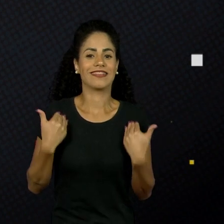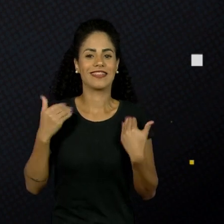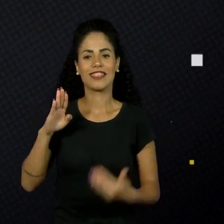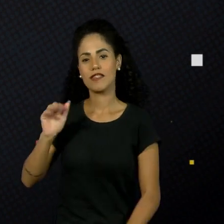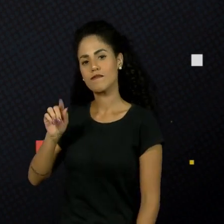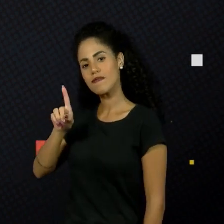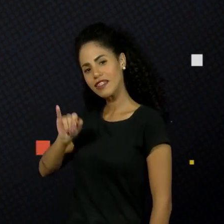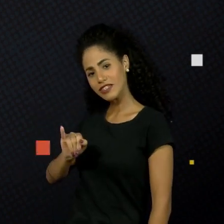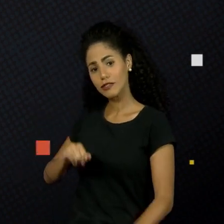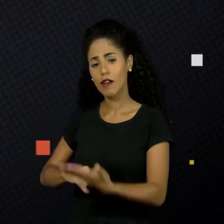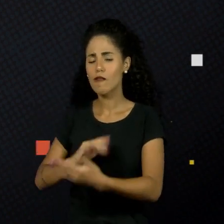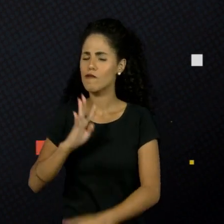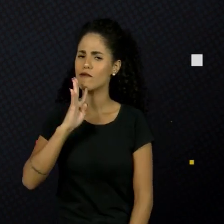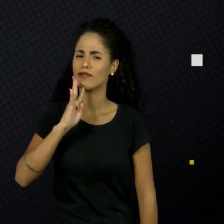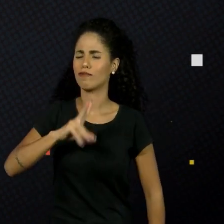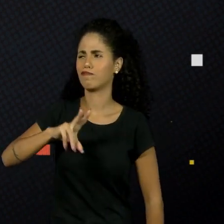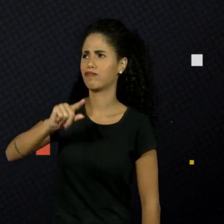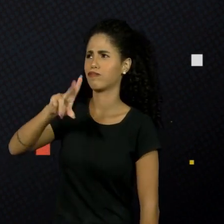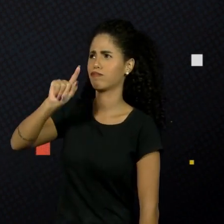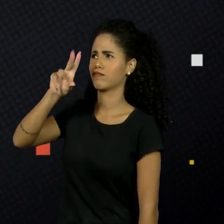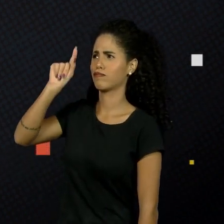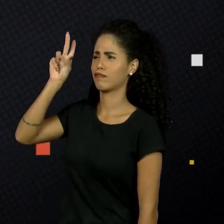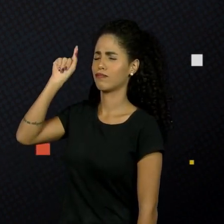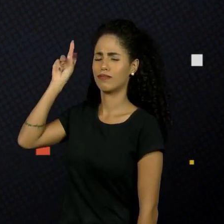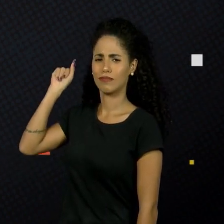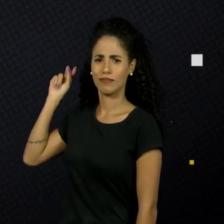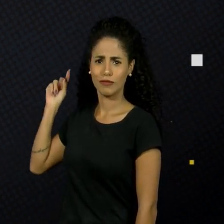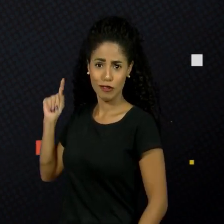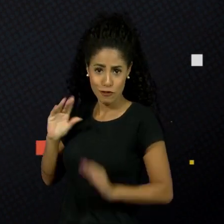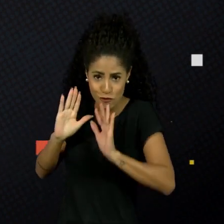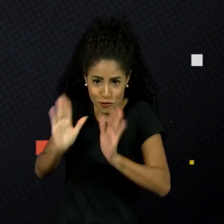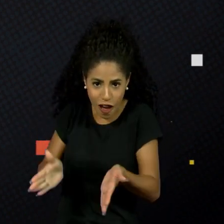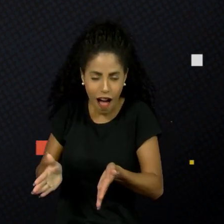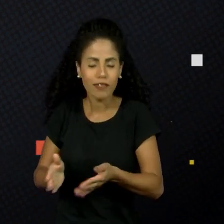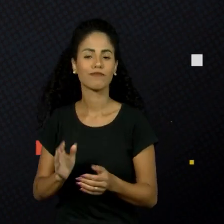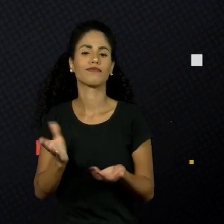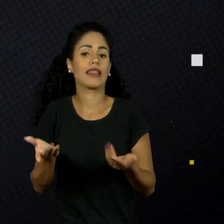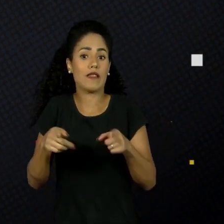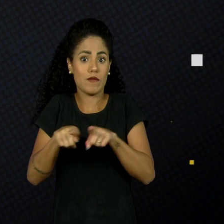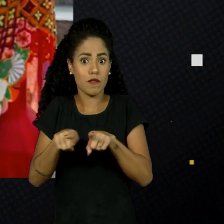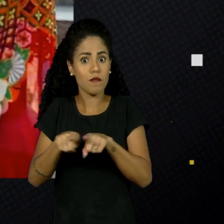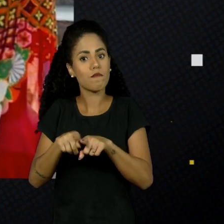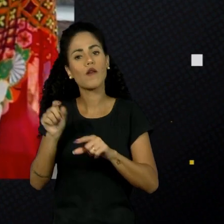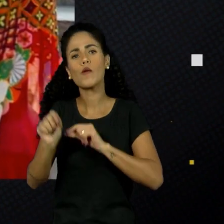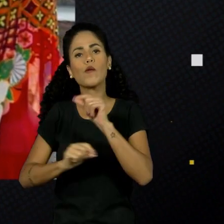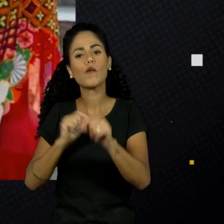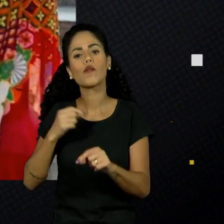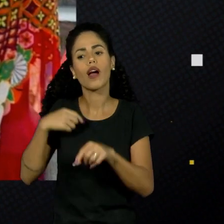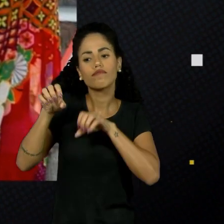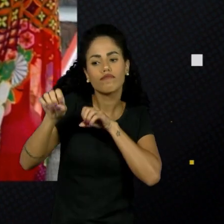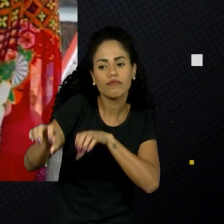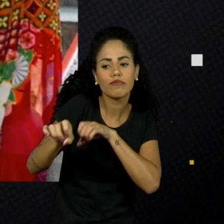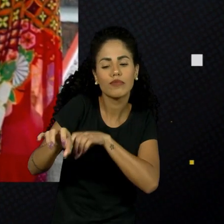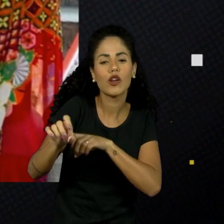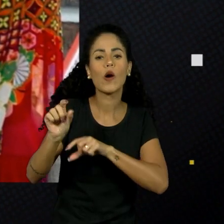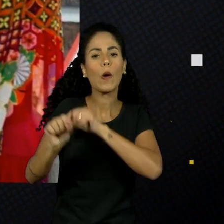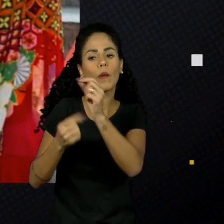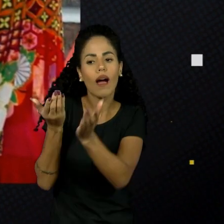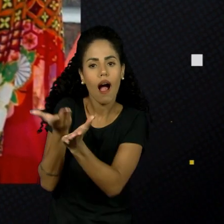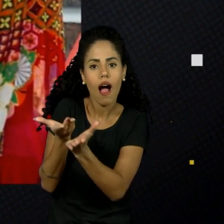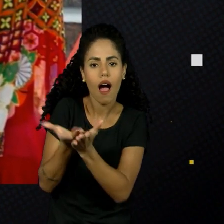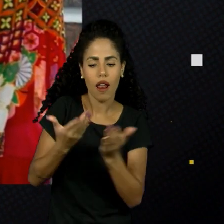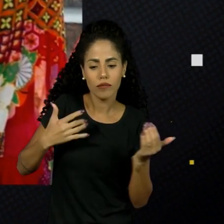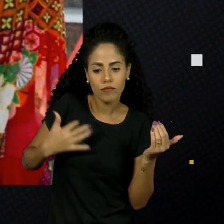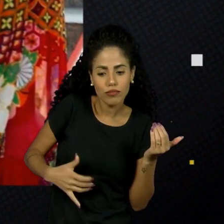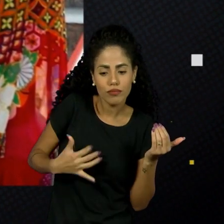Saad. Conheço Badia há muitos anos. Inclusive, eu dei para ela algumas aulas de percussão, a gente